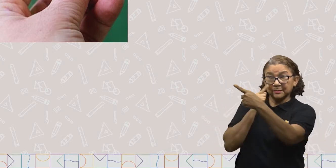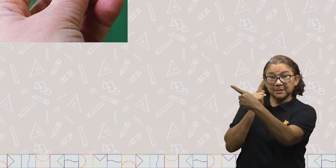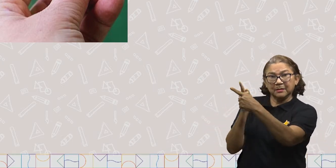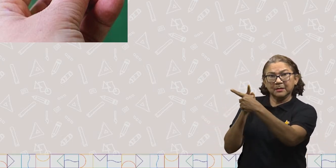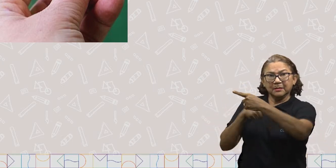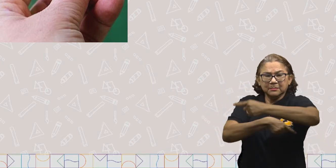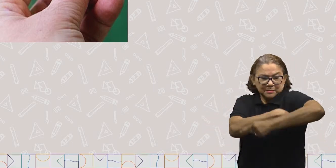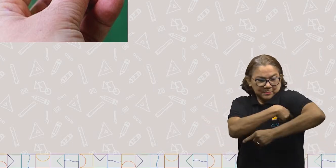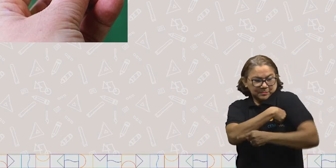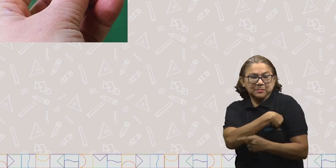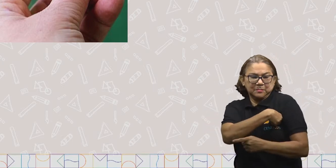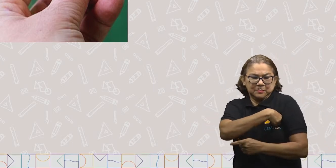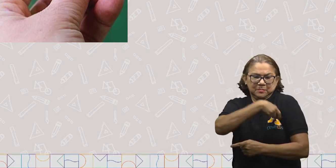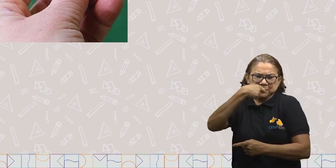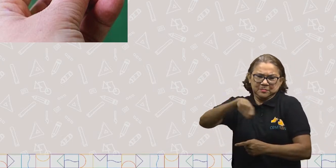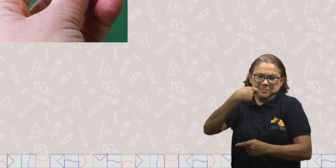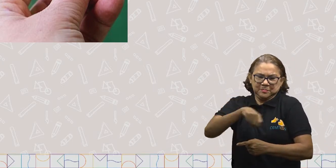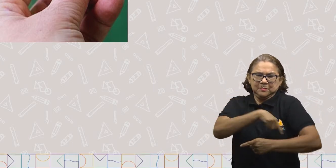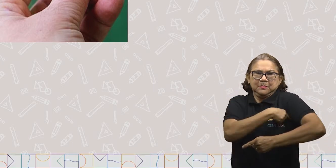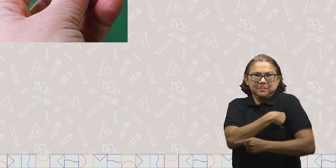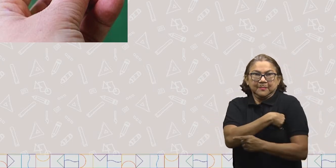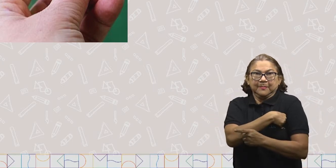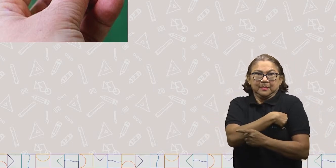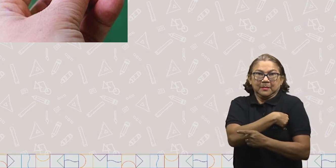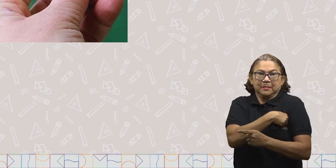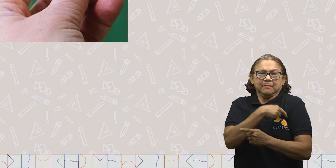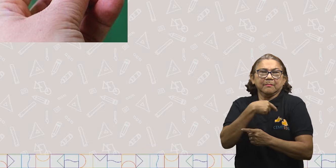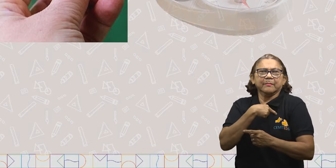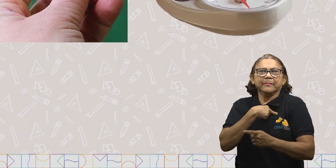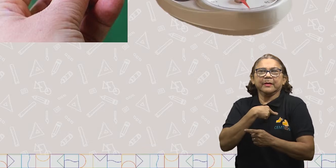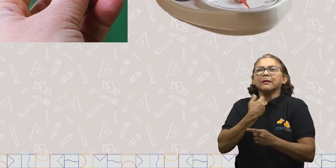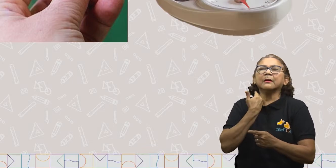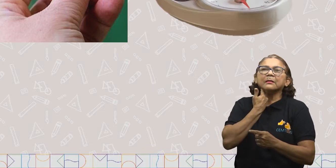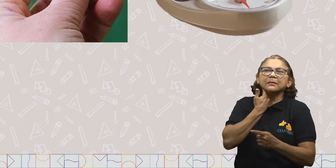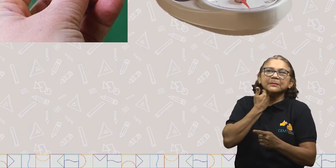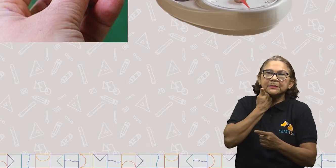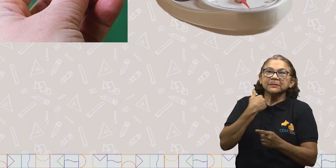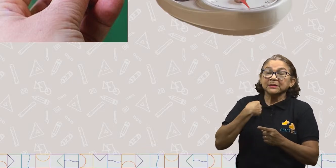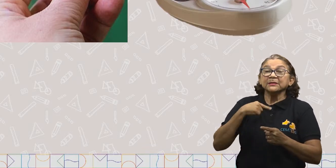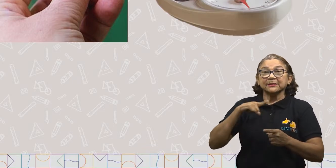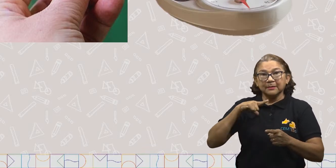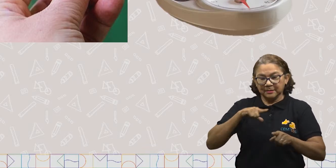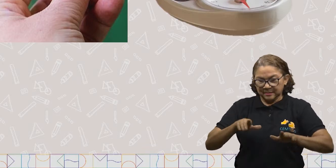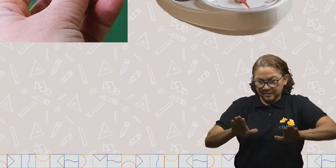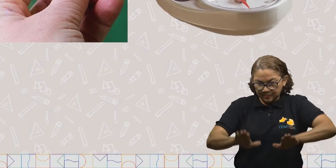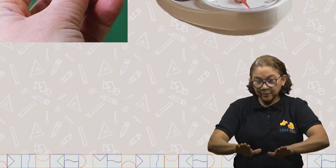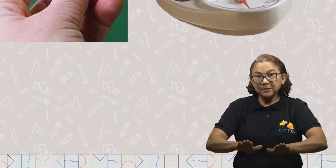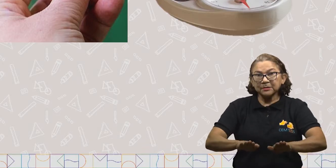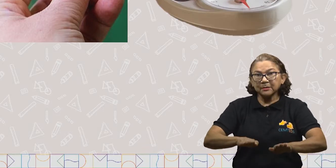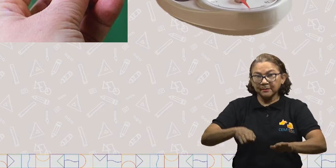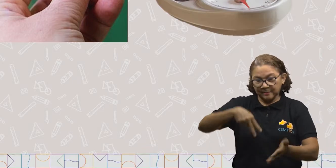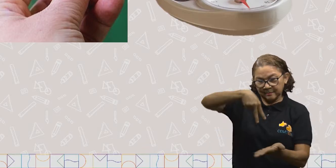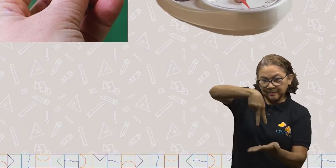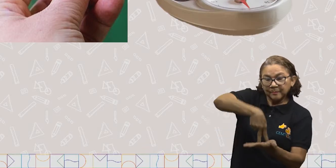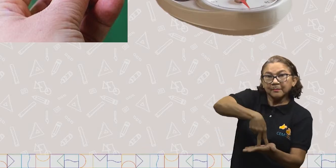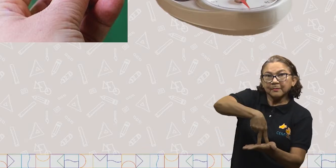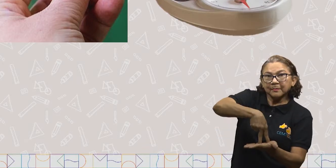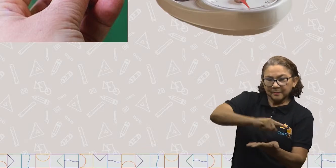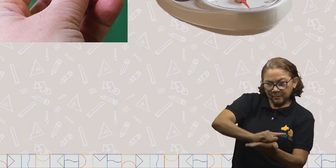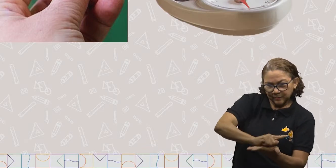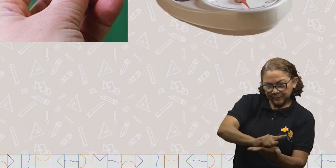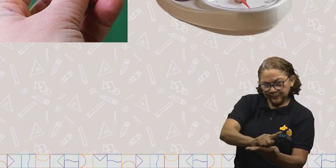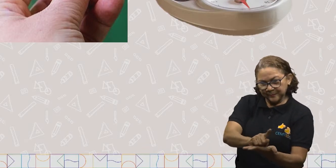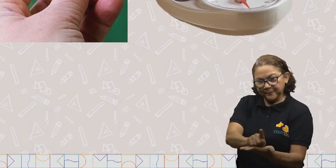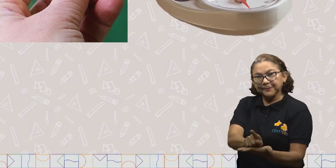termômetro. Ele serve para medir a temperatura das pessoas. Temos a balança. A balança serve para medir